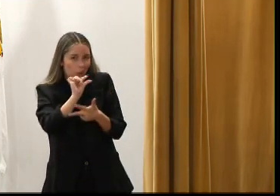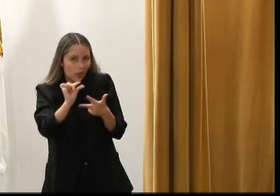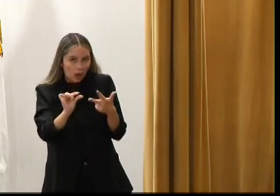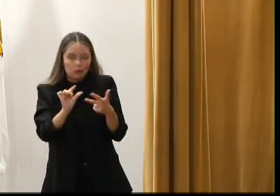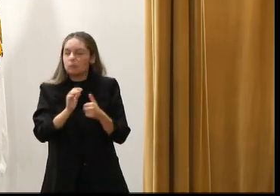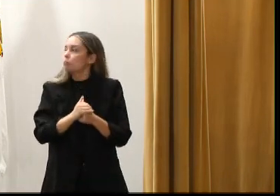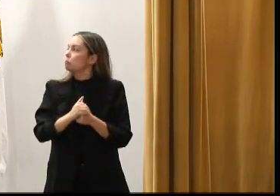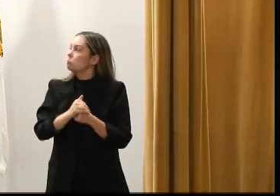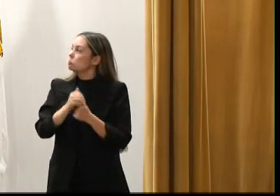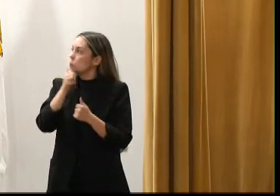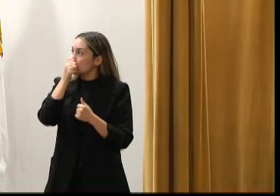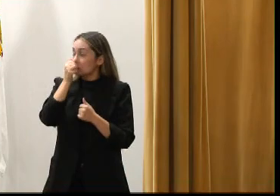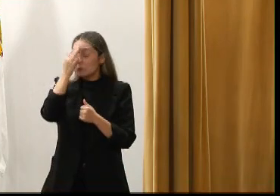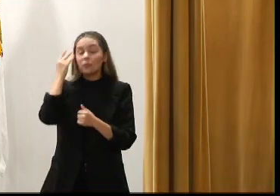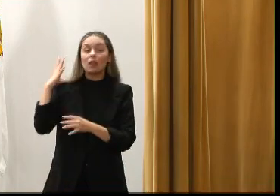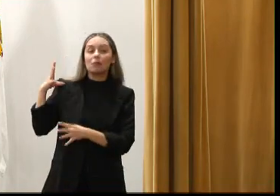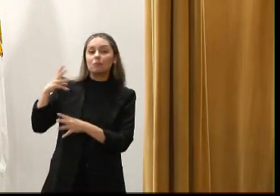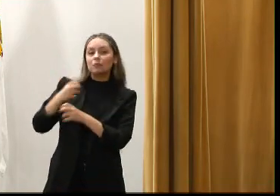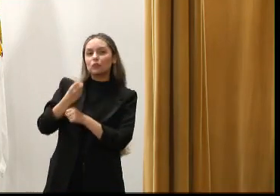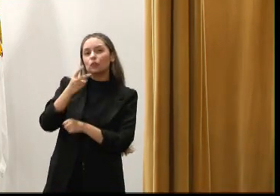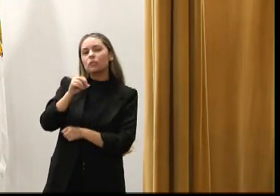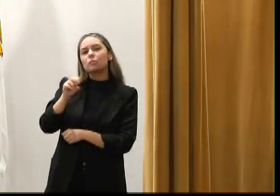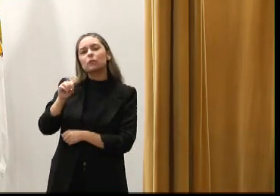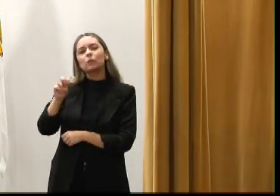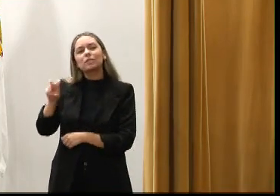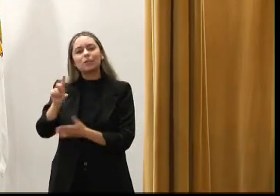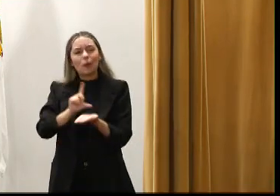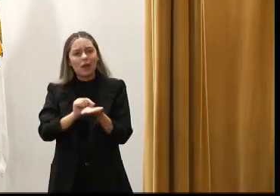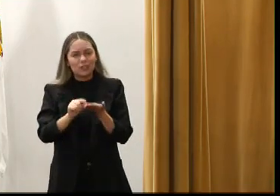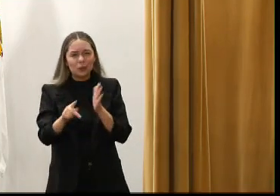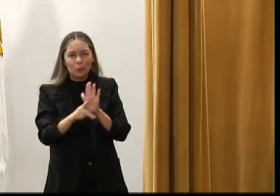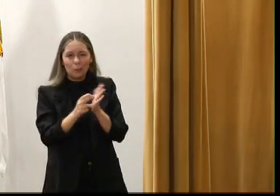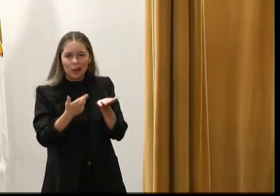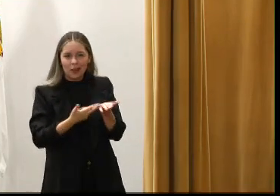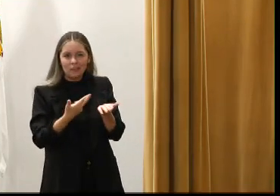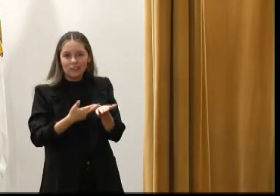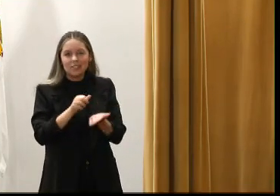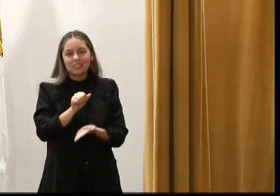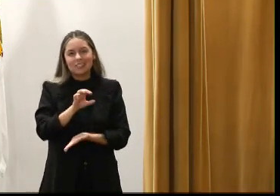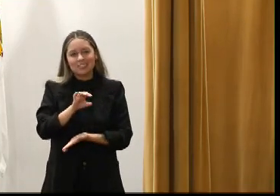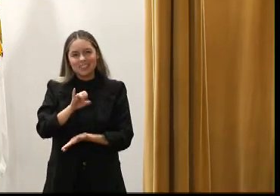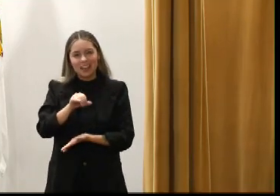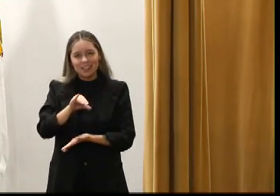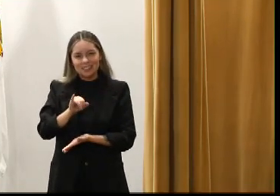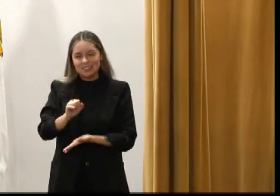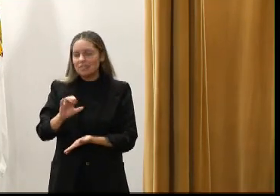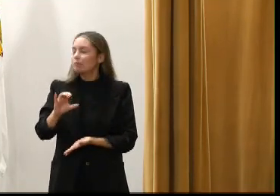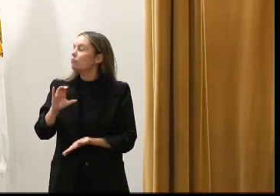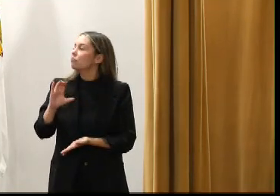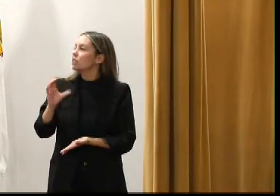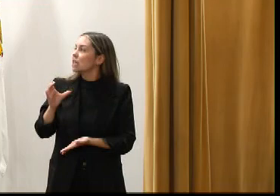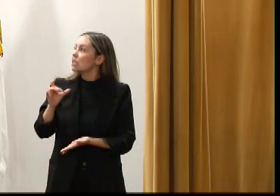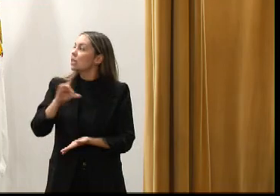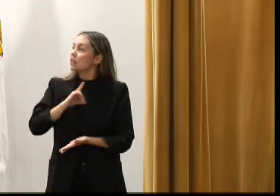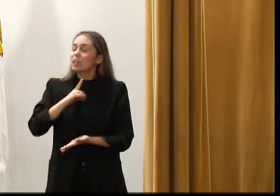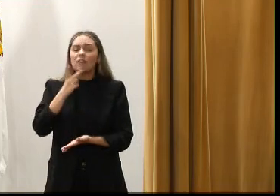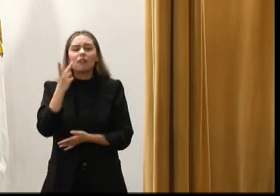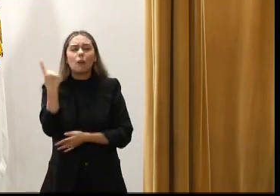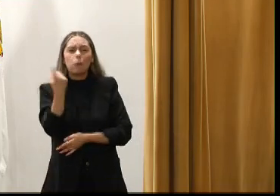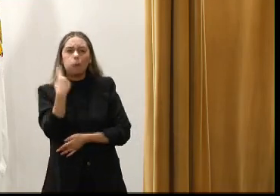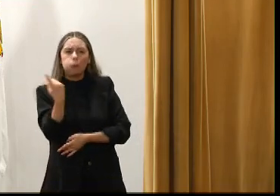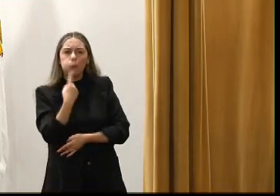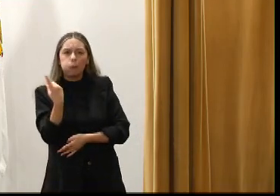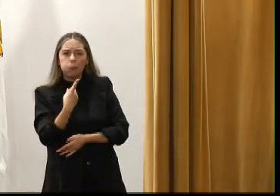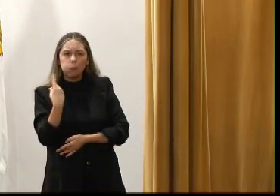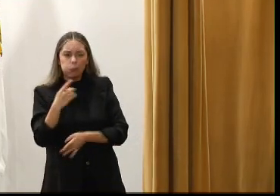Esse outro artigo aqui de 2005 da Science, dizendo sobre a intensidade ou frequência de furacões